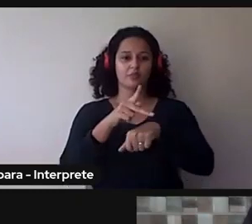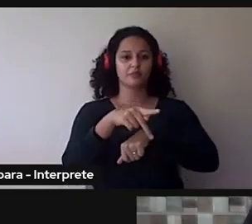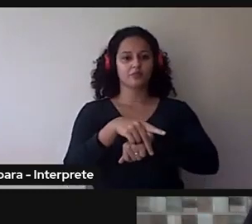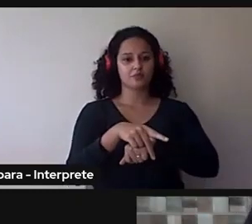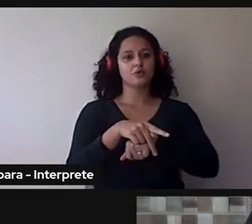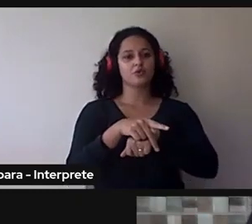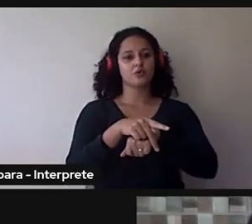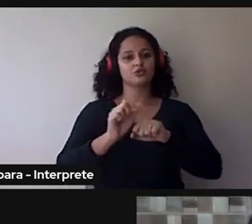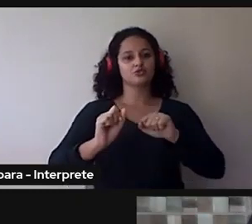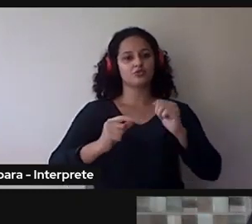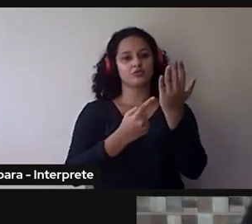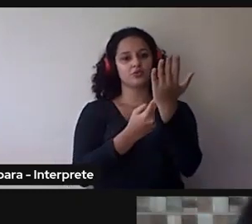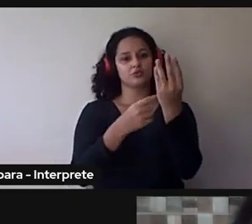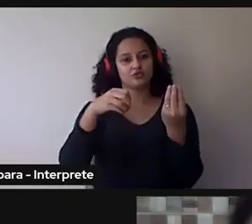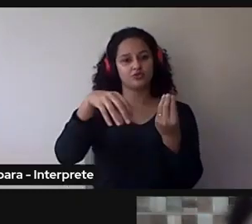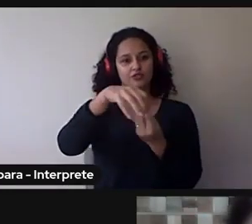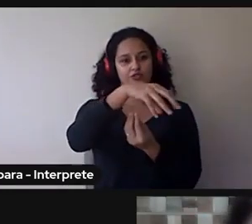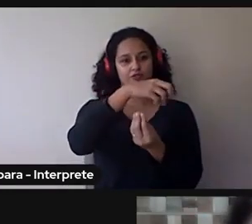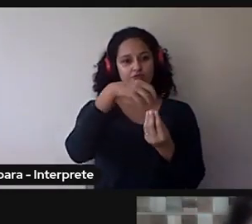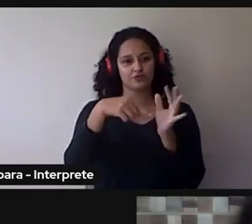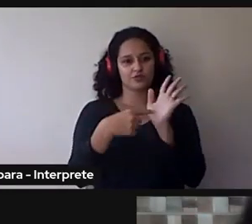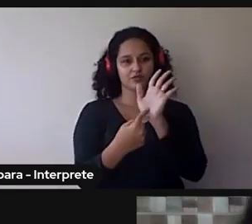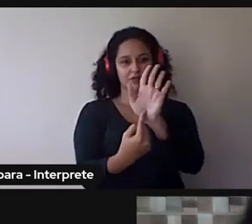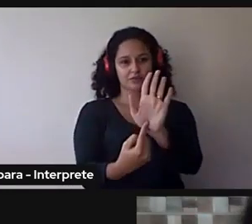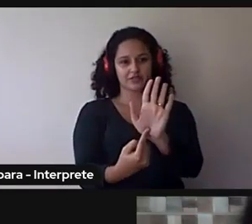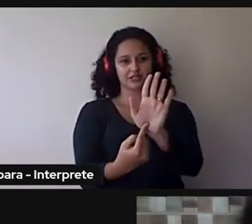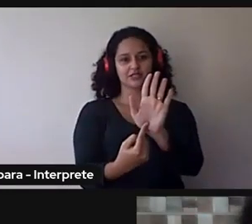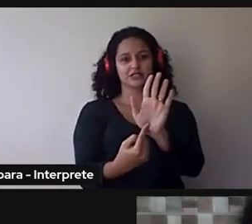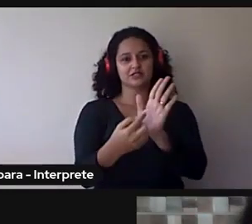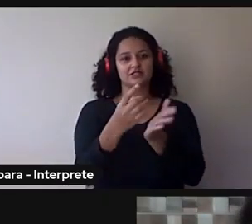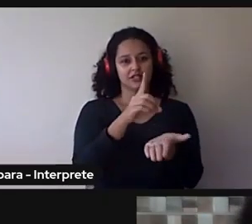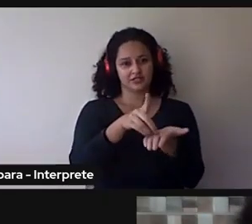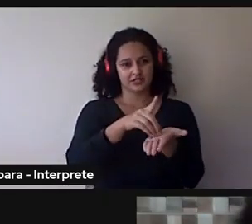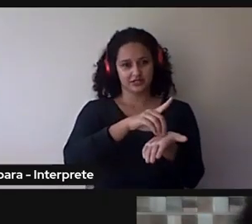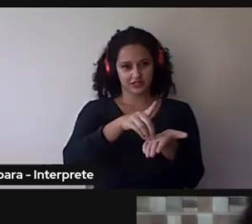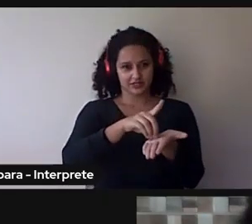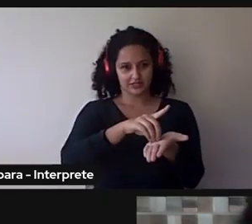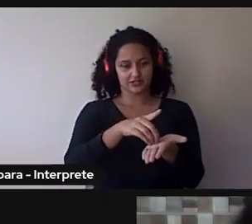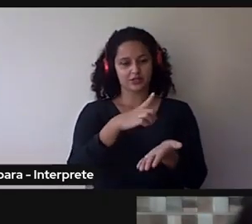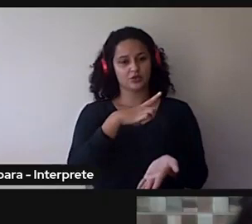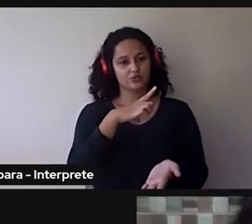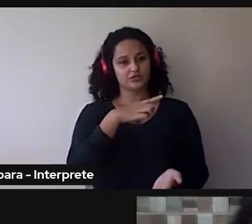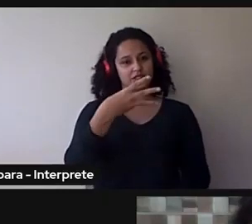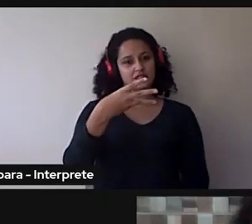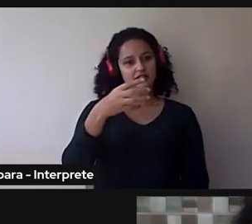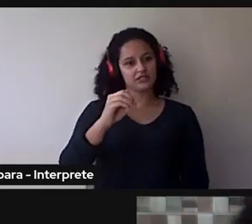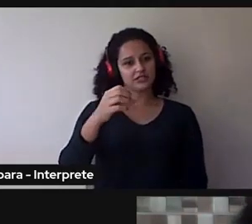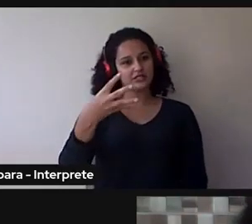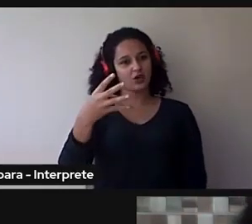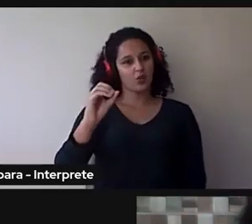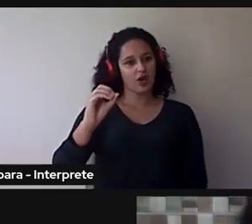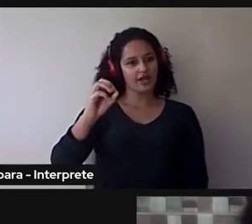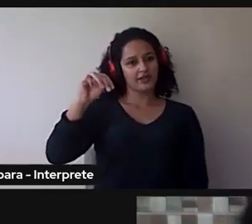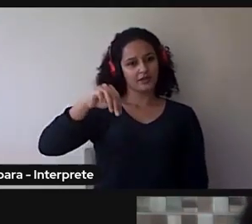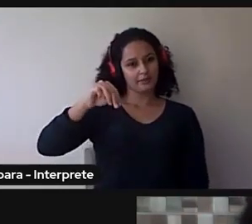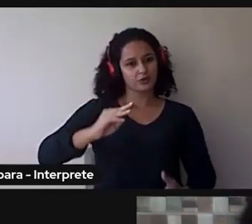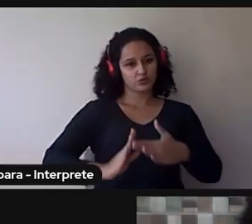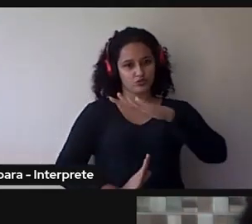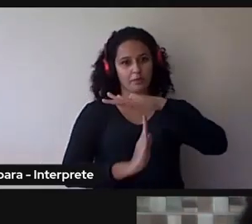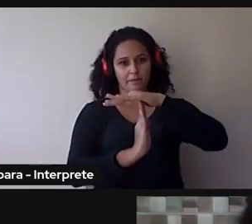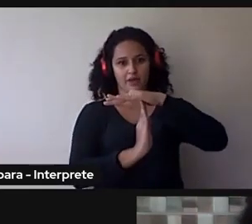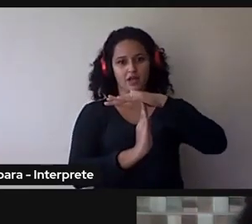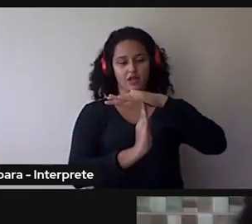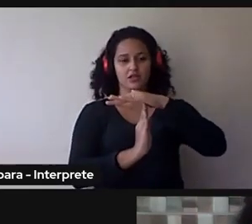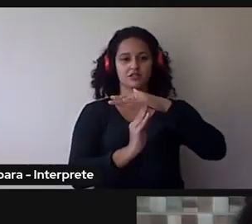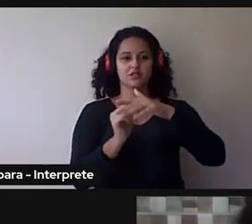sua dissertação, e ele tem entre 30 a 40 minutos. Então, terminando a apresentação dele, entram